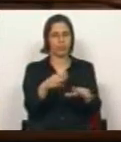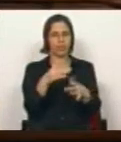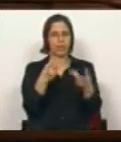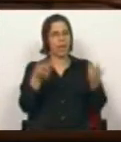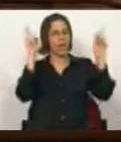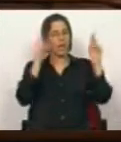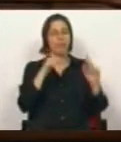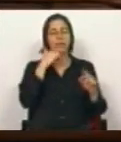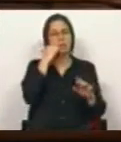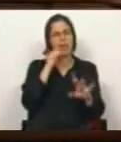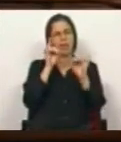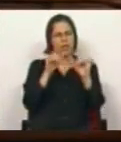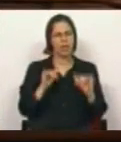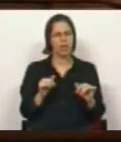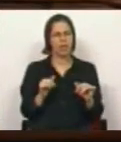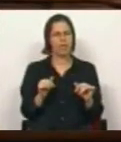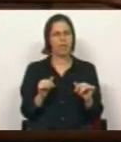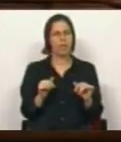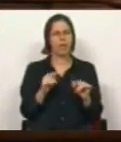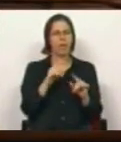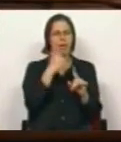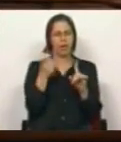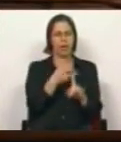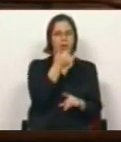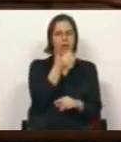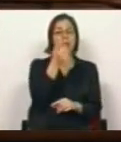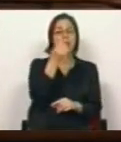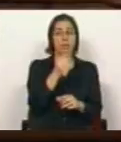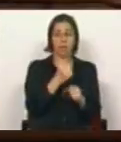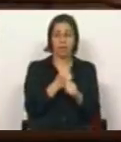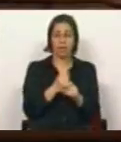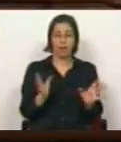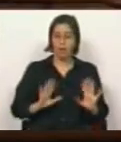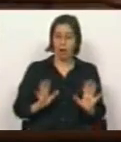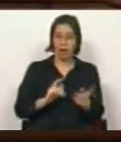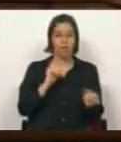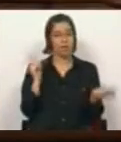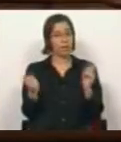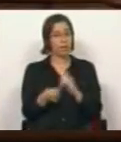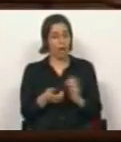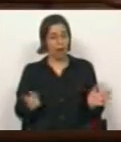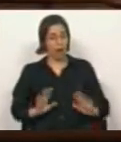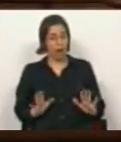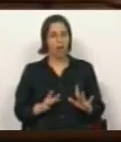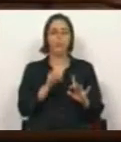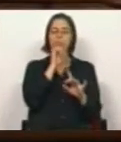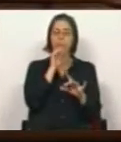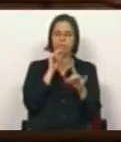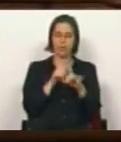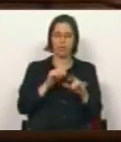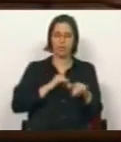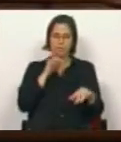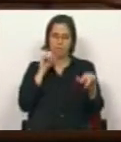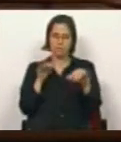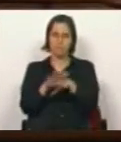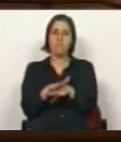livre. E o mais grave é que, em 2050, se nada for feito para inverter este cenário, é muito provável que os nossos